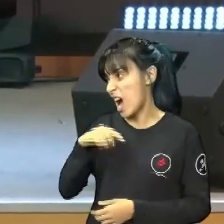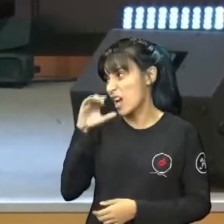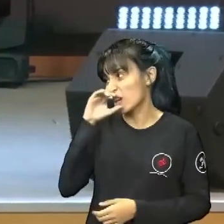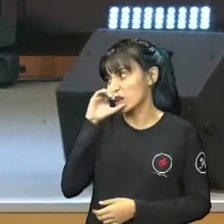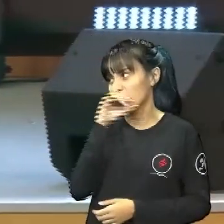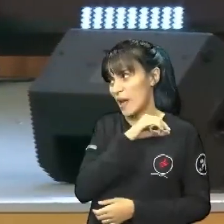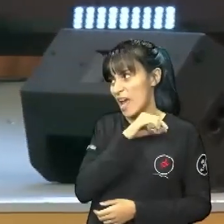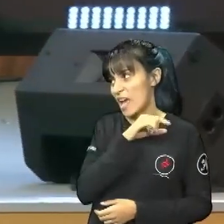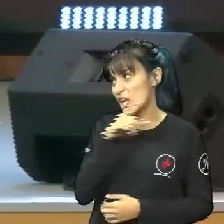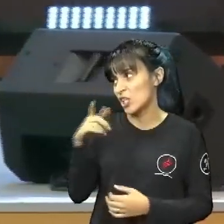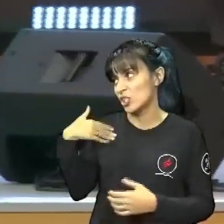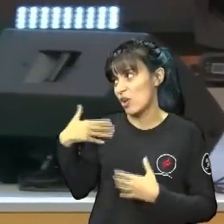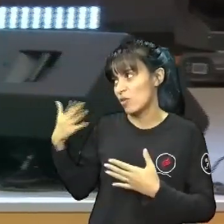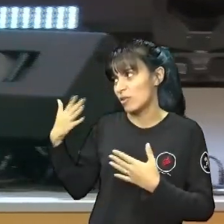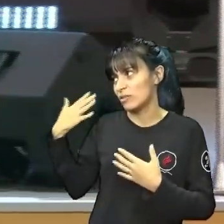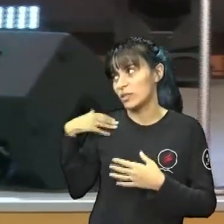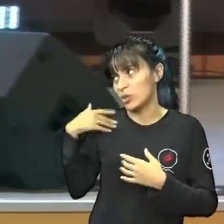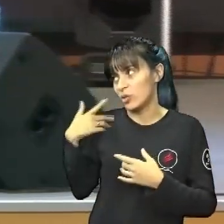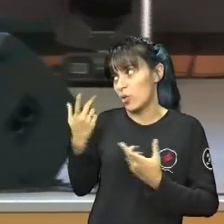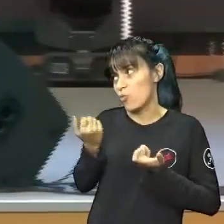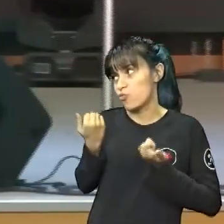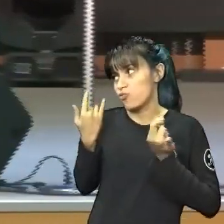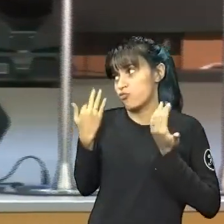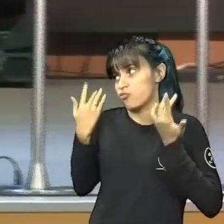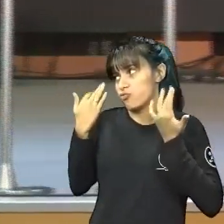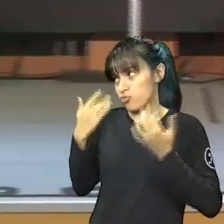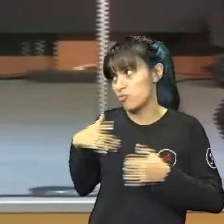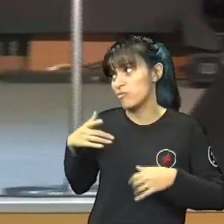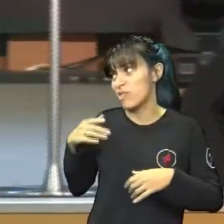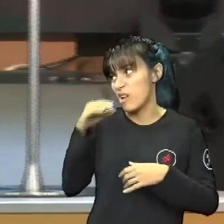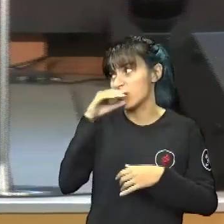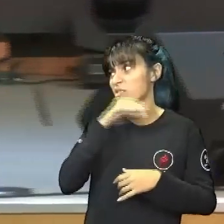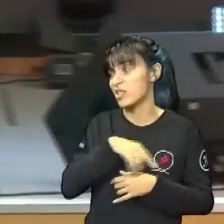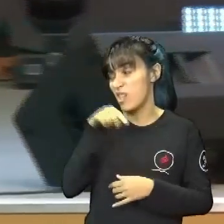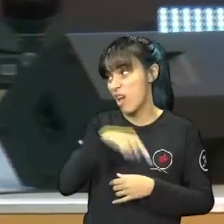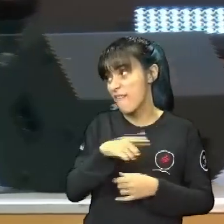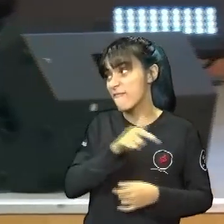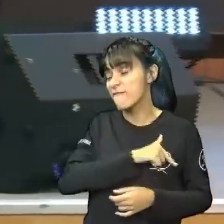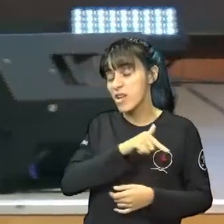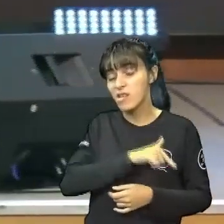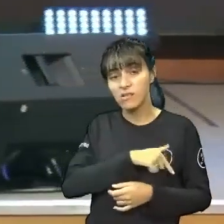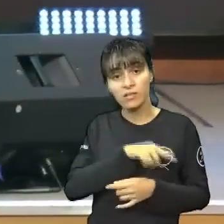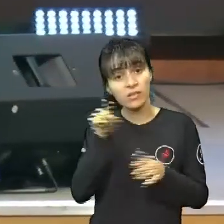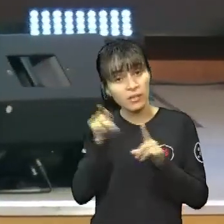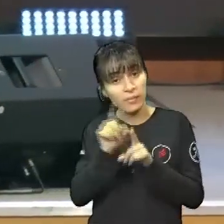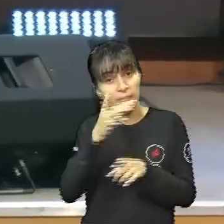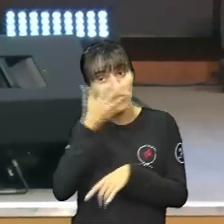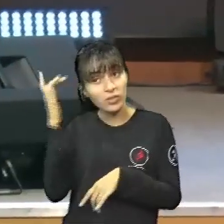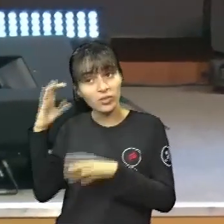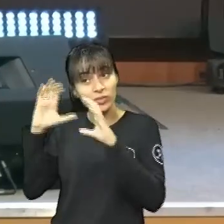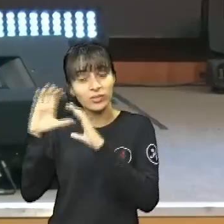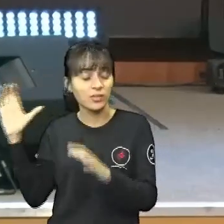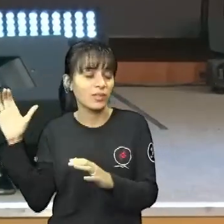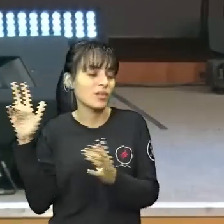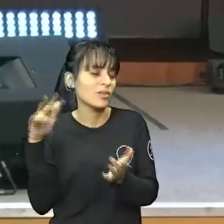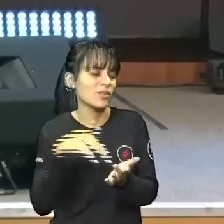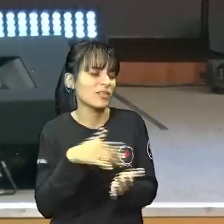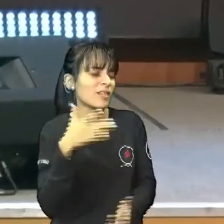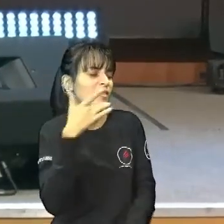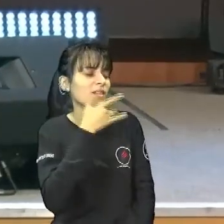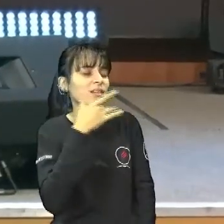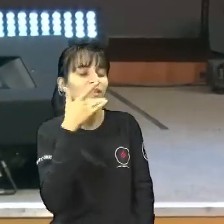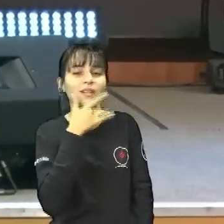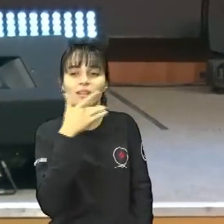é olha é quente demais o negócio feio vim de lá é feio também não vem ninguém dizer ai que